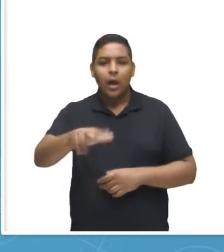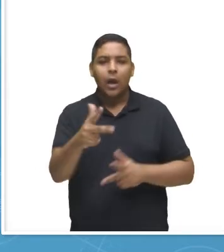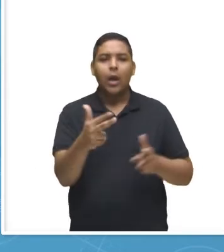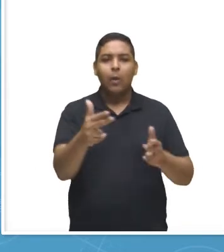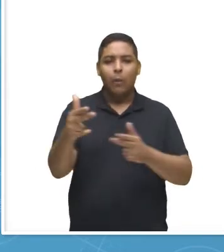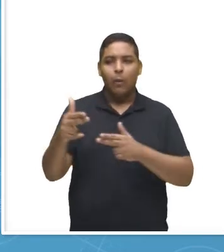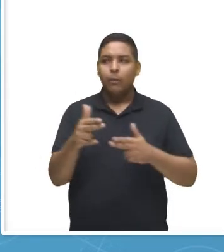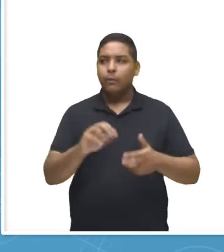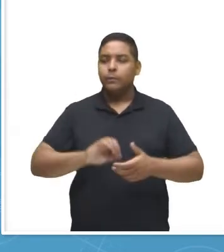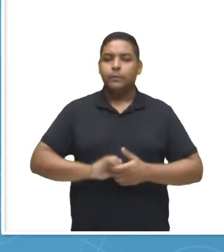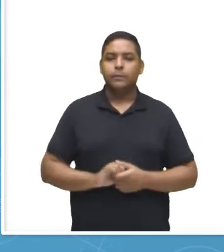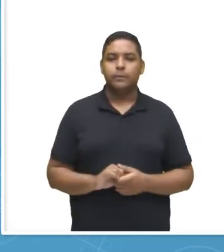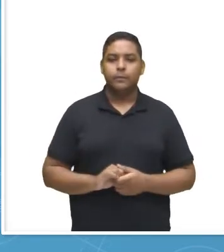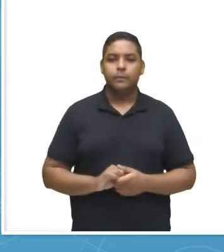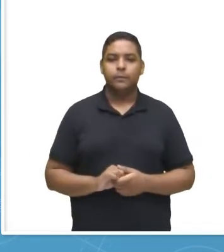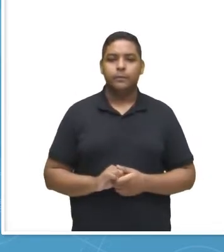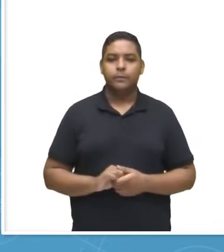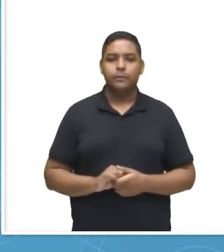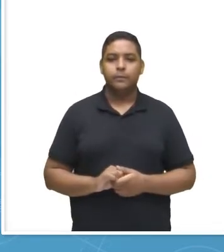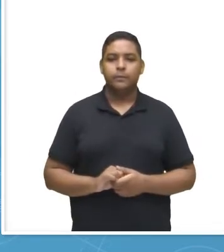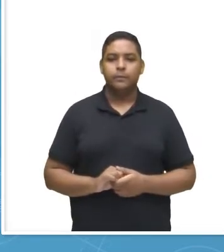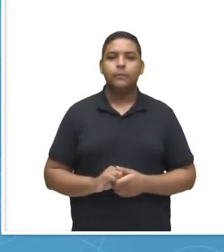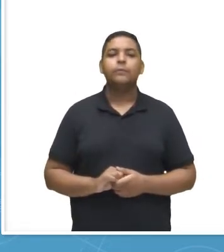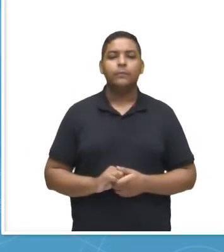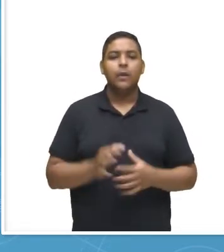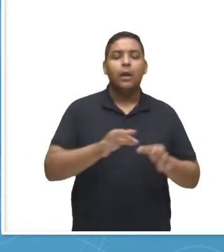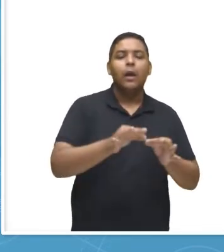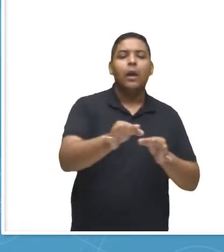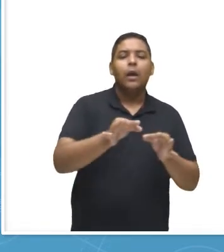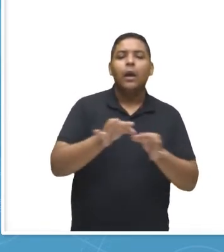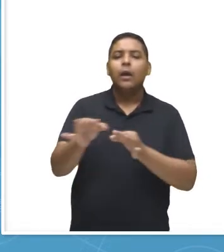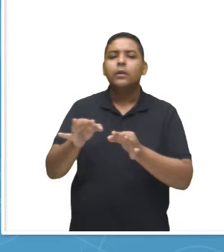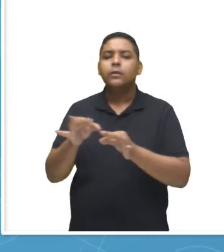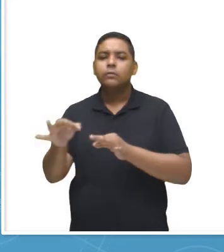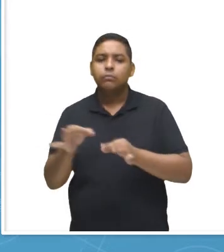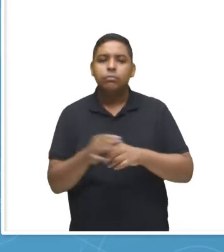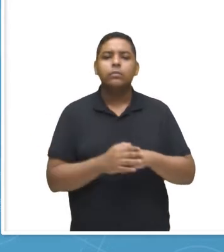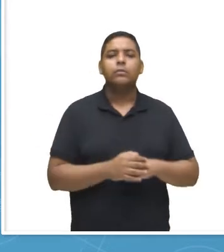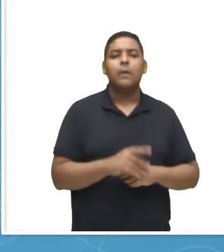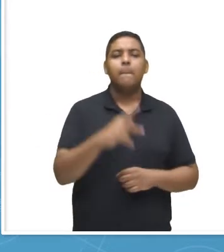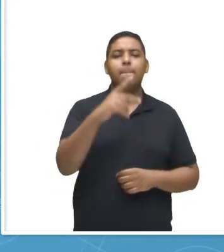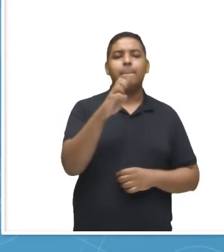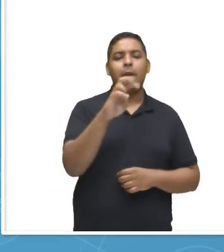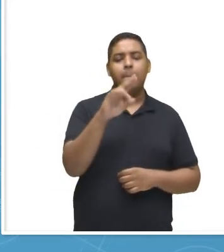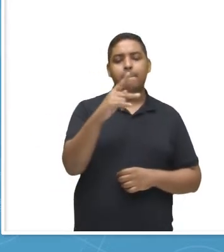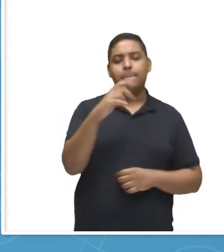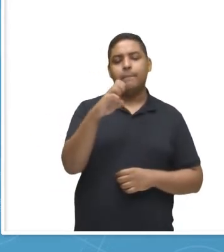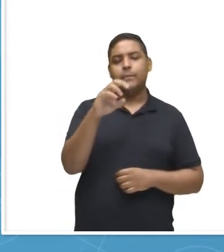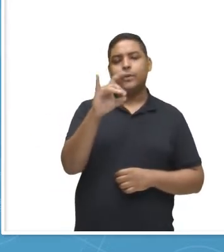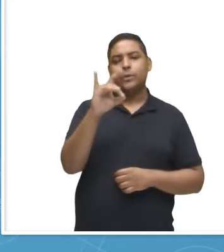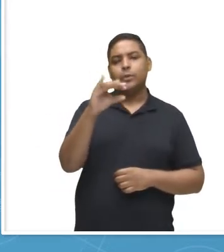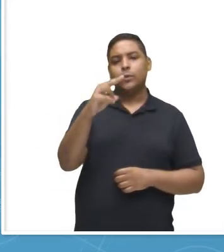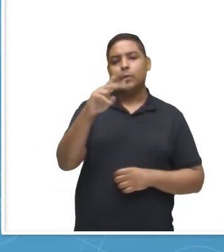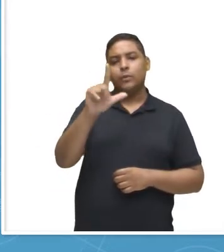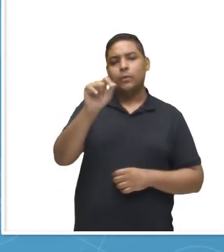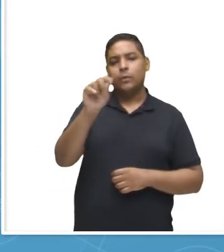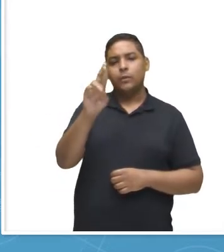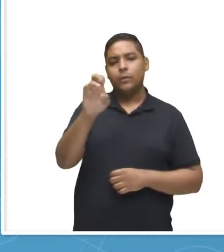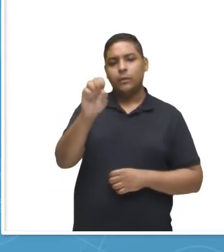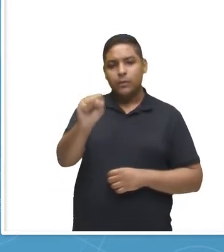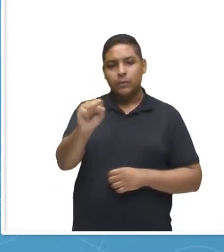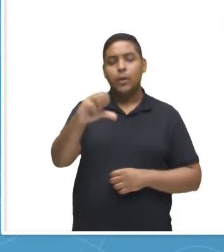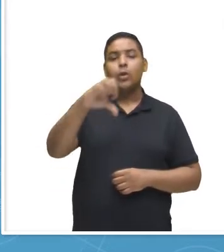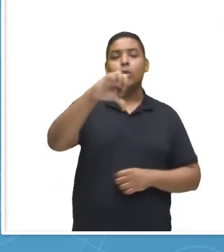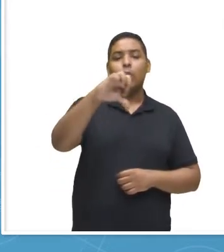Letra D. Retas perpendiculares formam entre si um ângulo de 90 graus e estão contidas